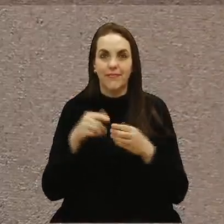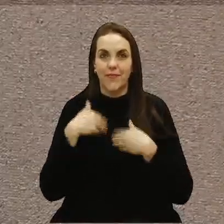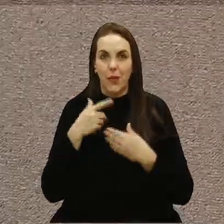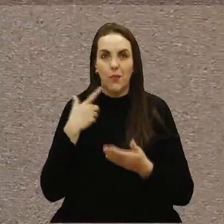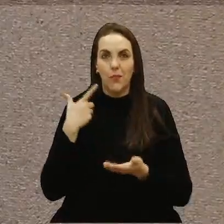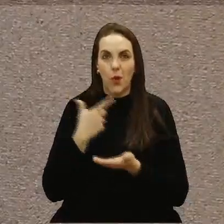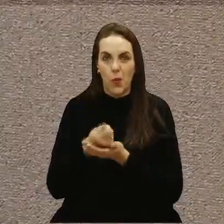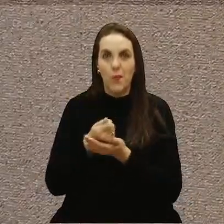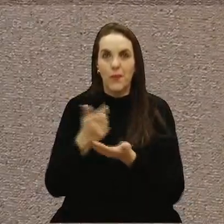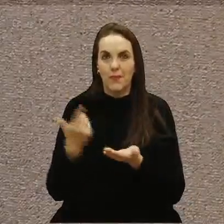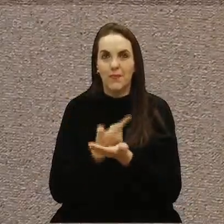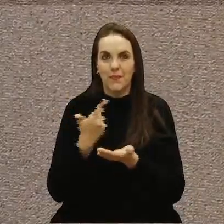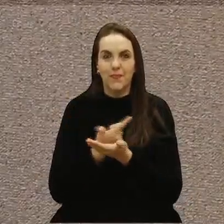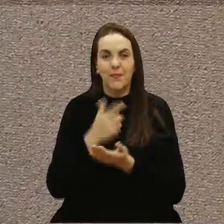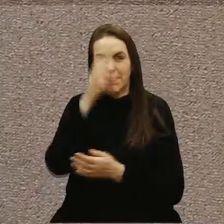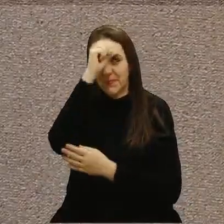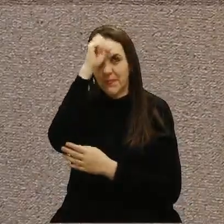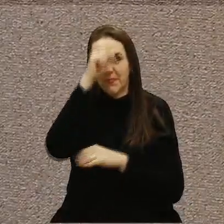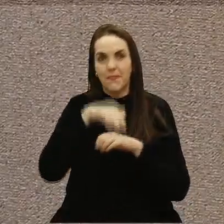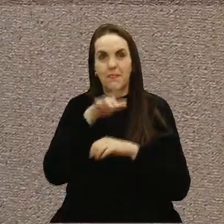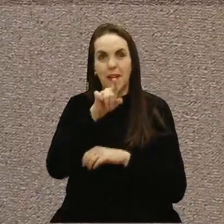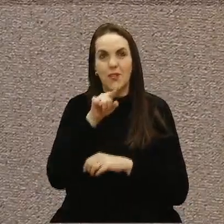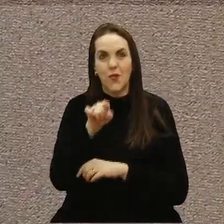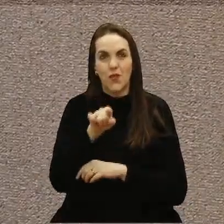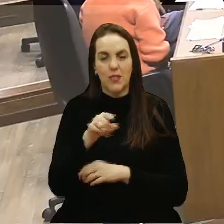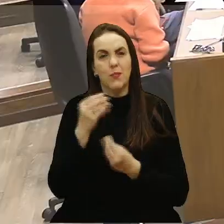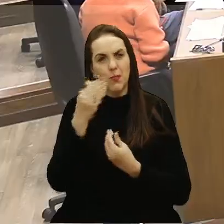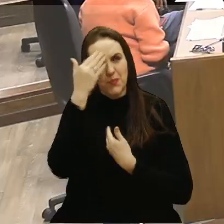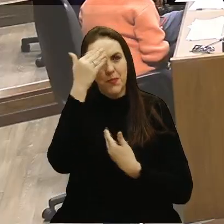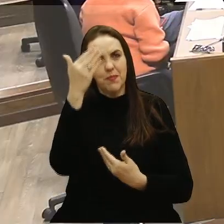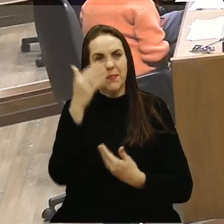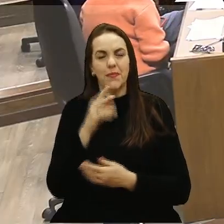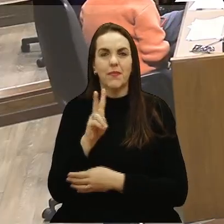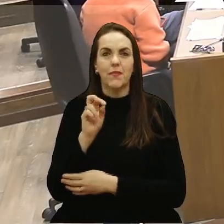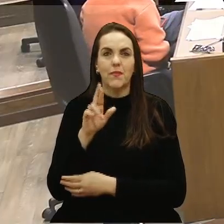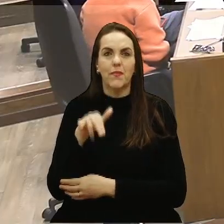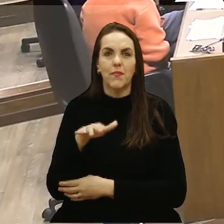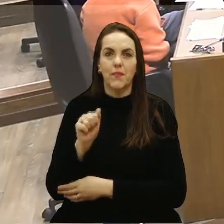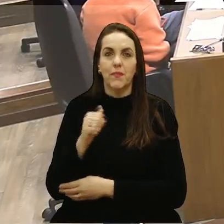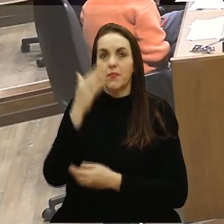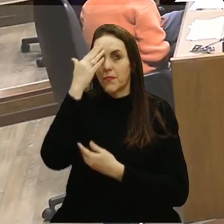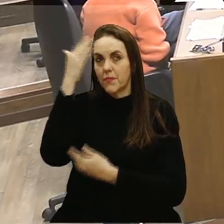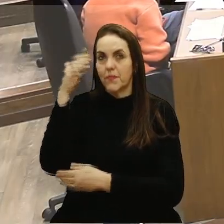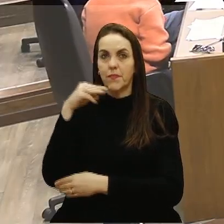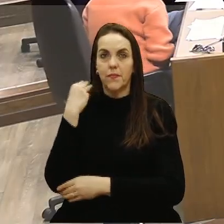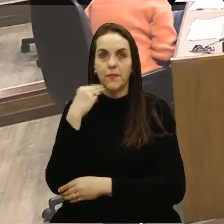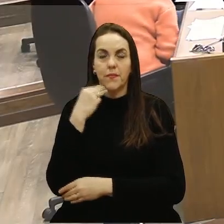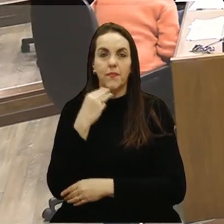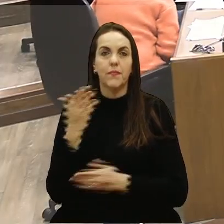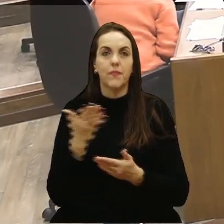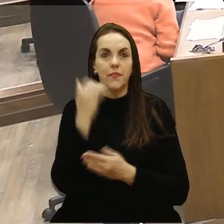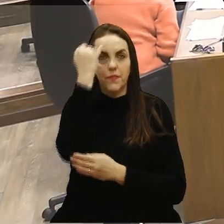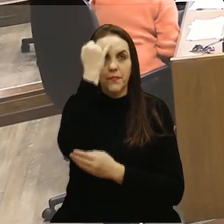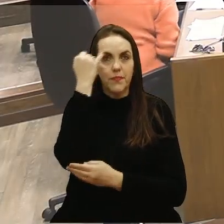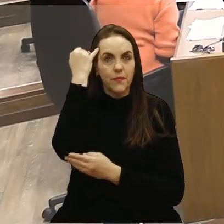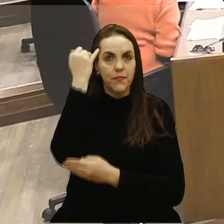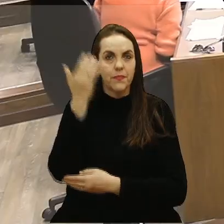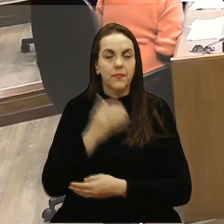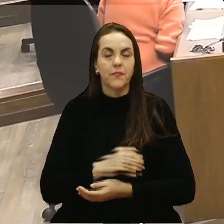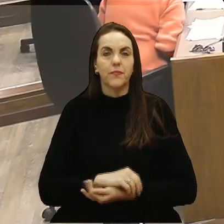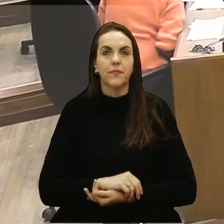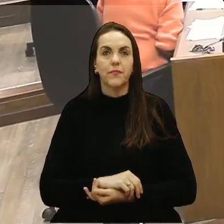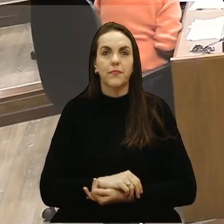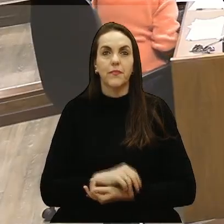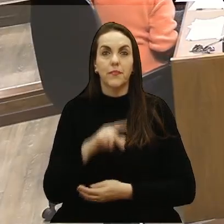o meu exemplar e aprender mais contigo. Muito obrigada, Verônica. Obrigado, vereadora Marisol. Com a palavra, o vereador Zé D'Ambrosio.